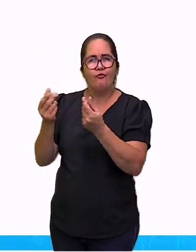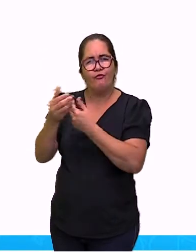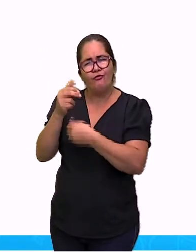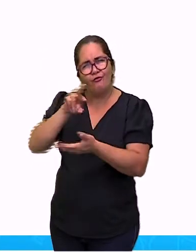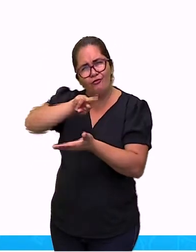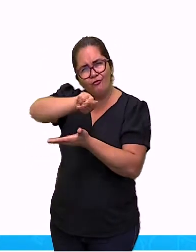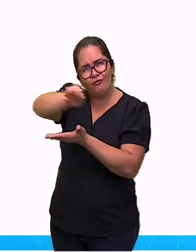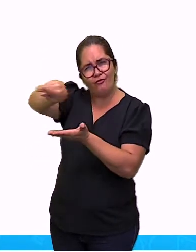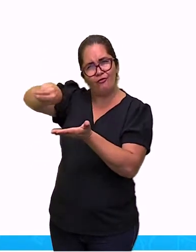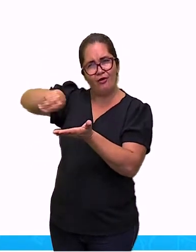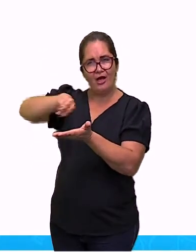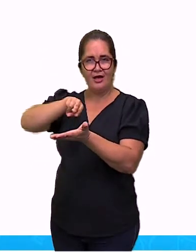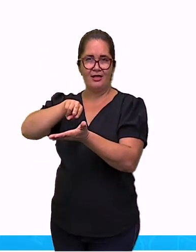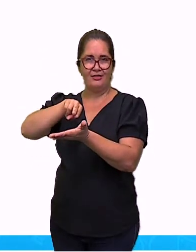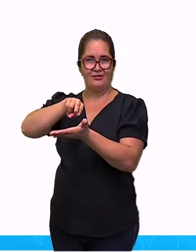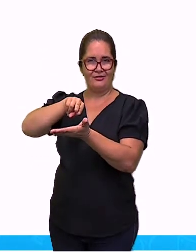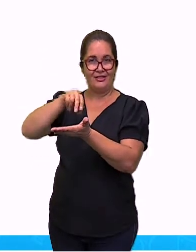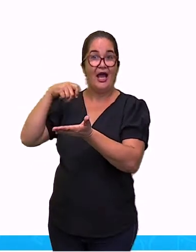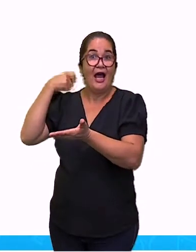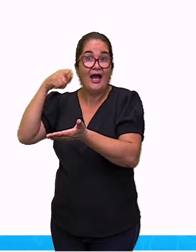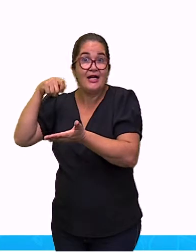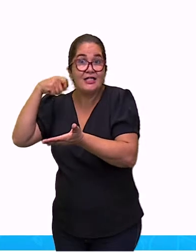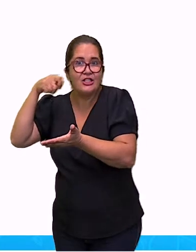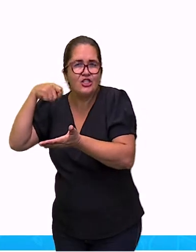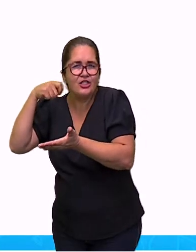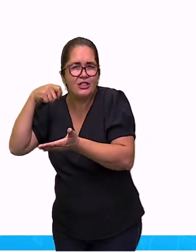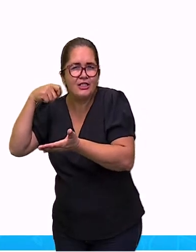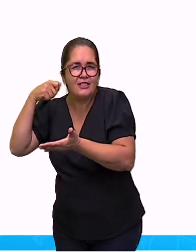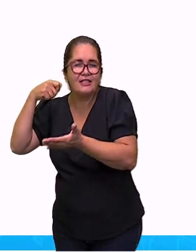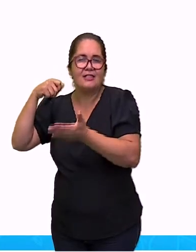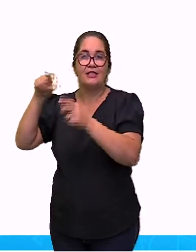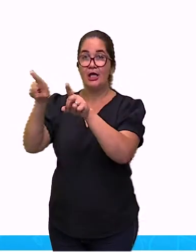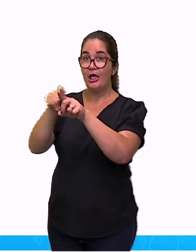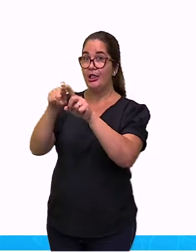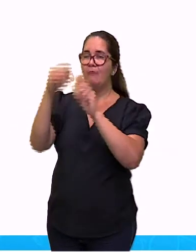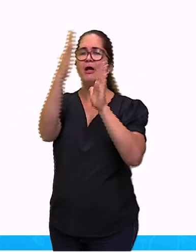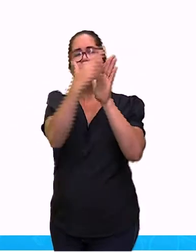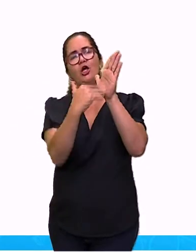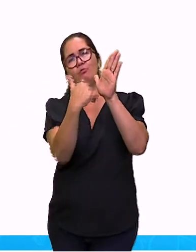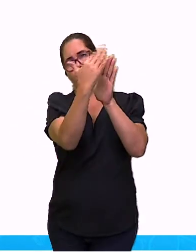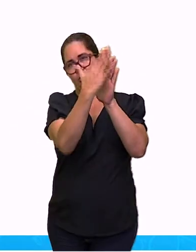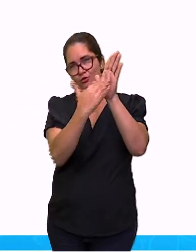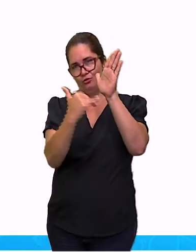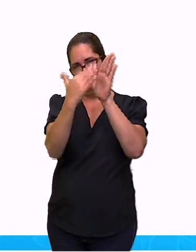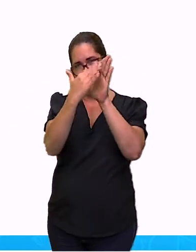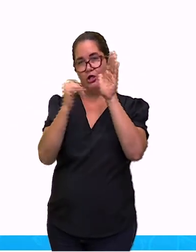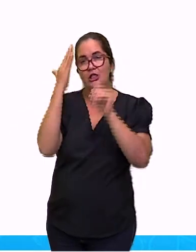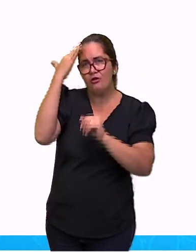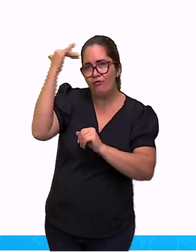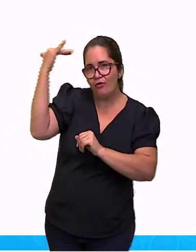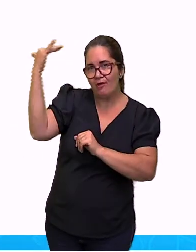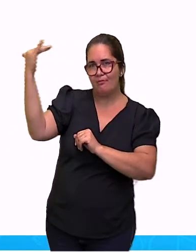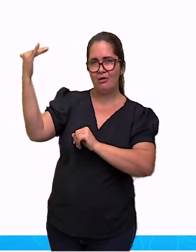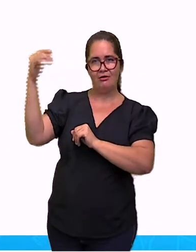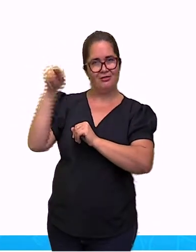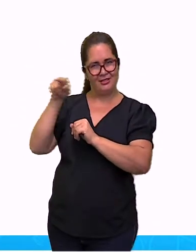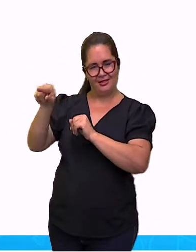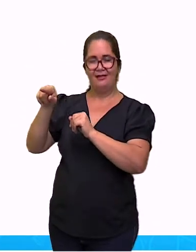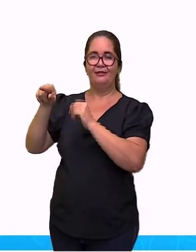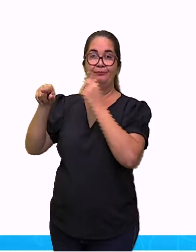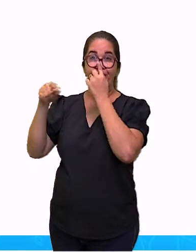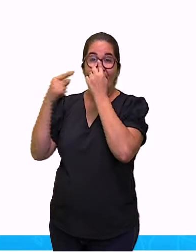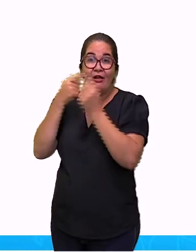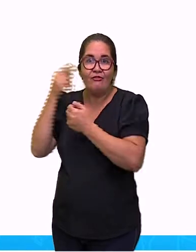pontilhismo. Ele produziu diversas obras, das quais destacam a Ponte de Asnieres. Olha